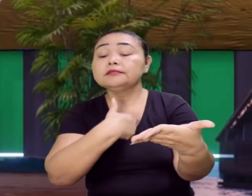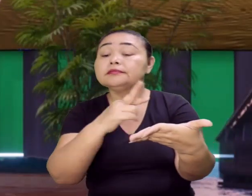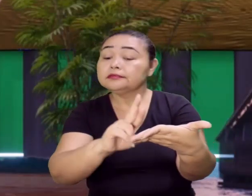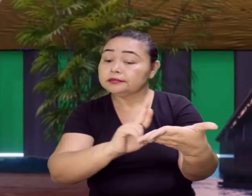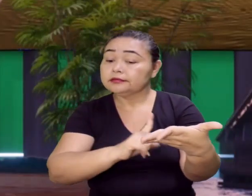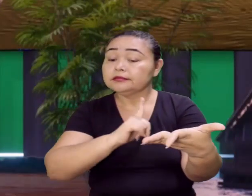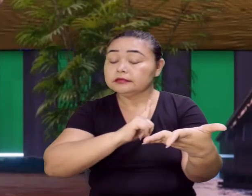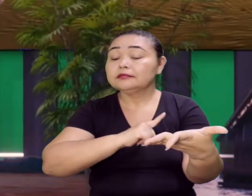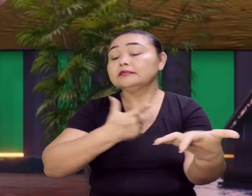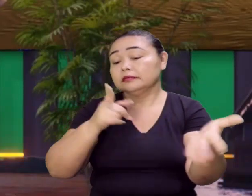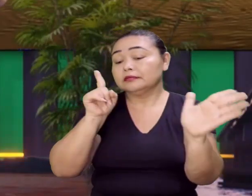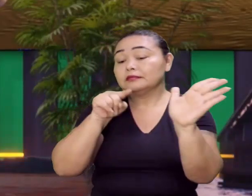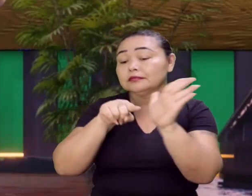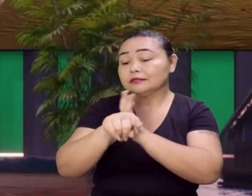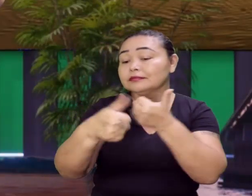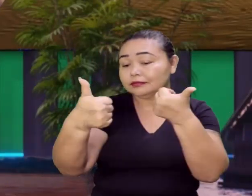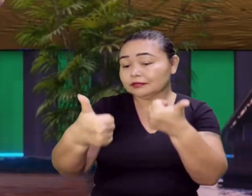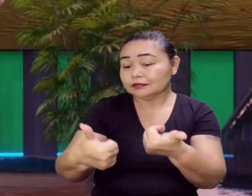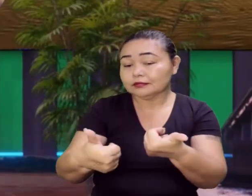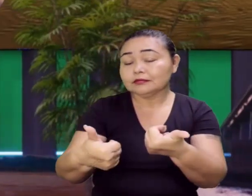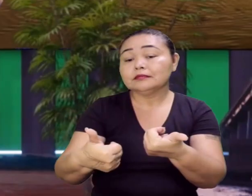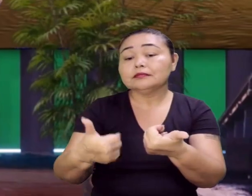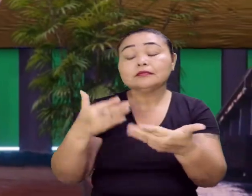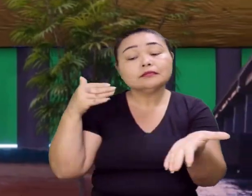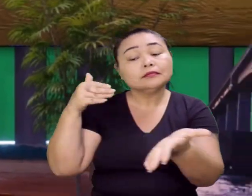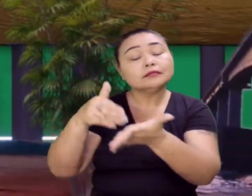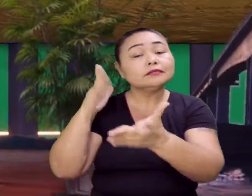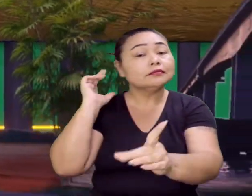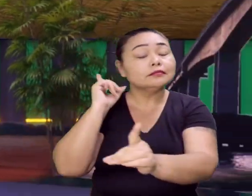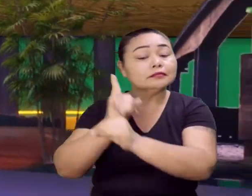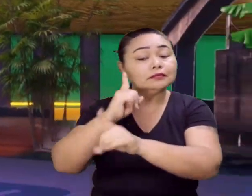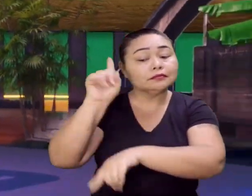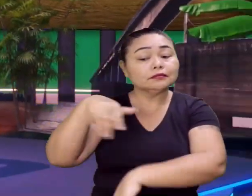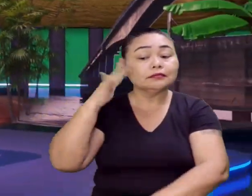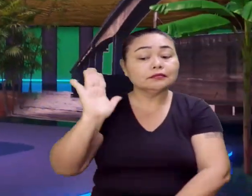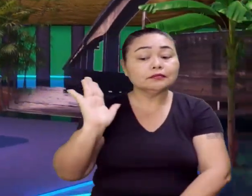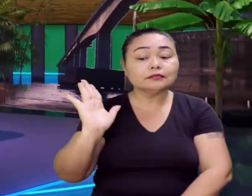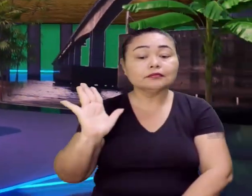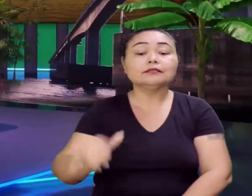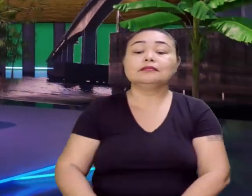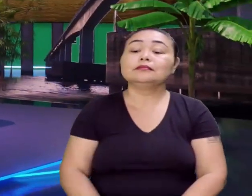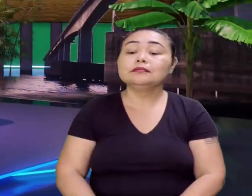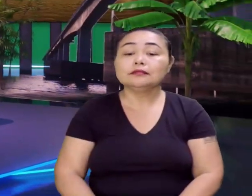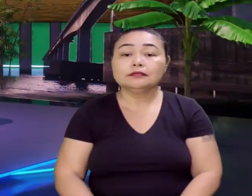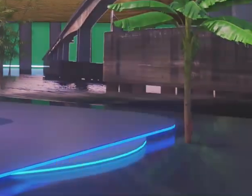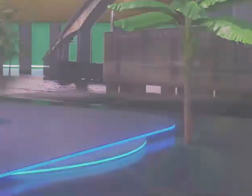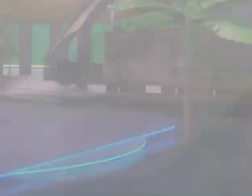bem suave essa questão. Beleza, galera? Até o nosso próximo encontro. Tchau! Valeu!